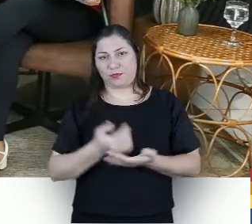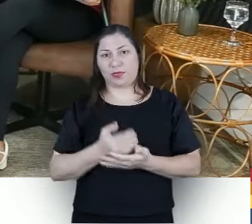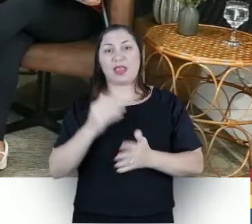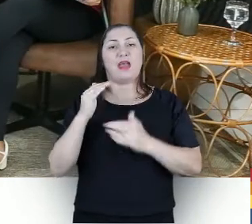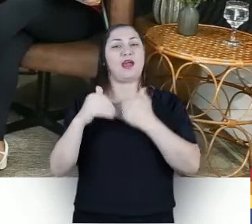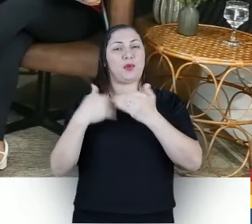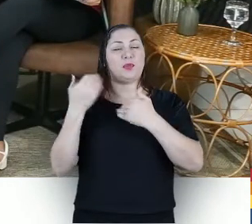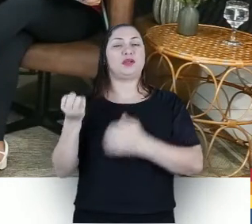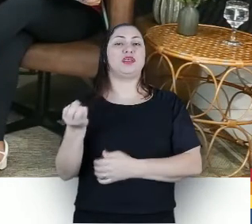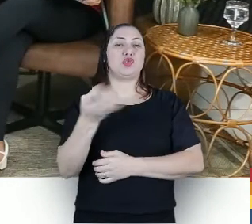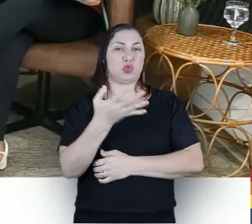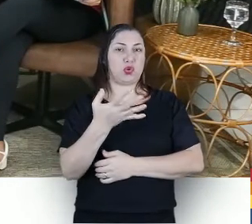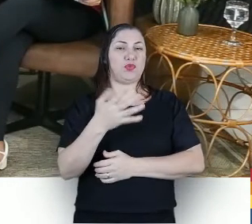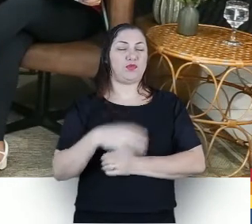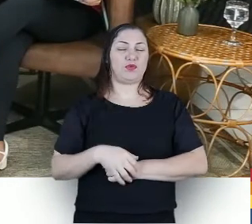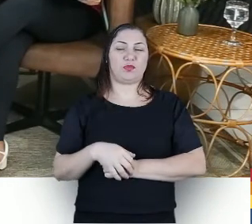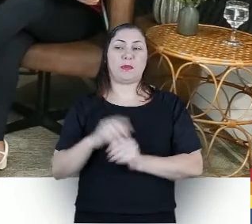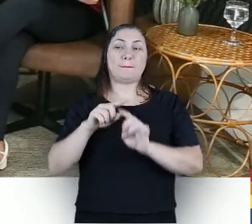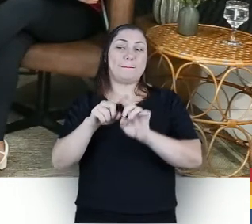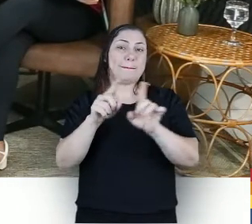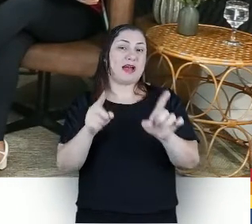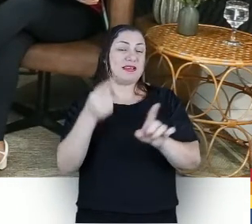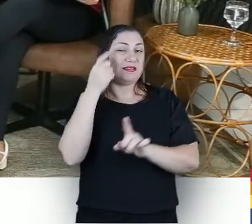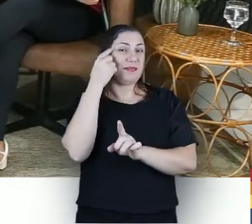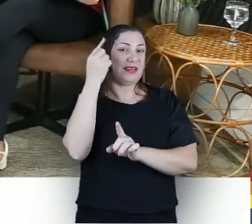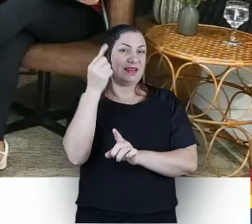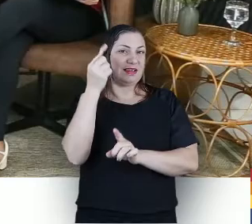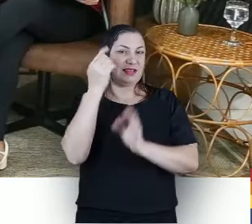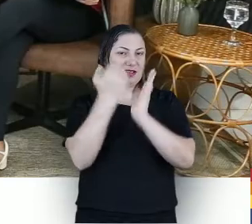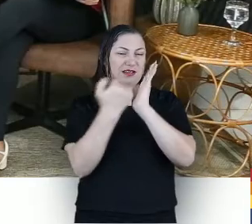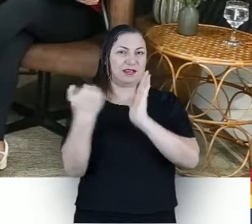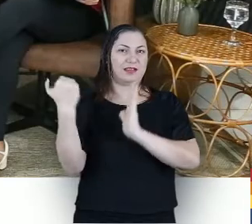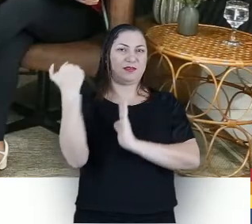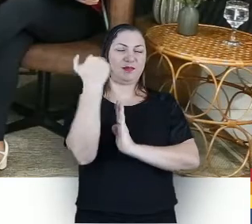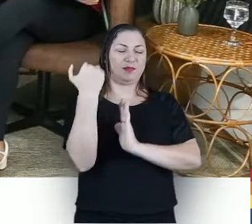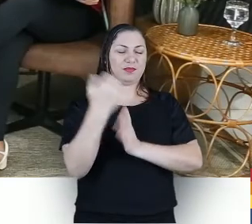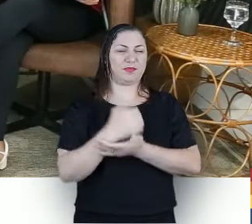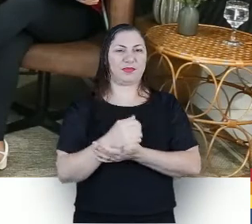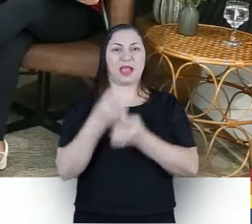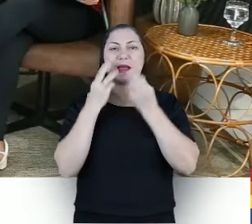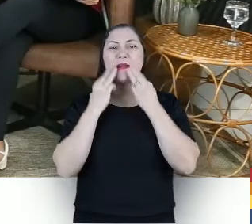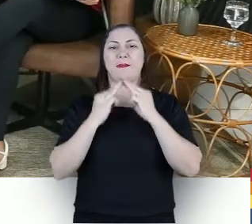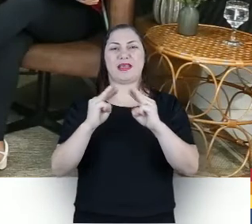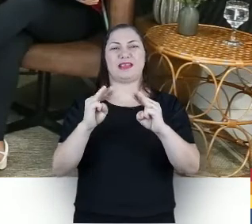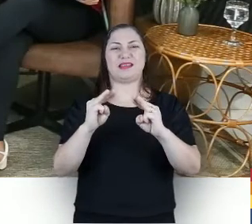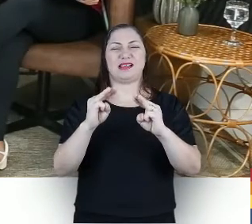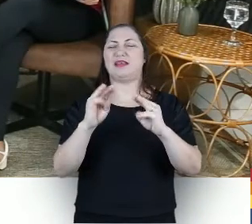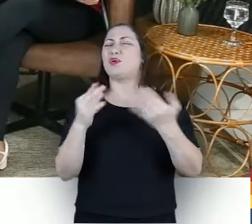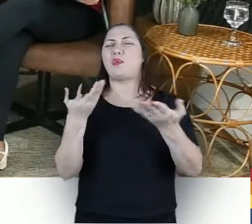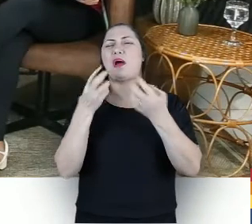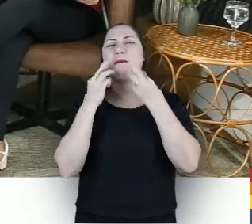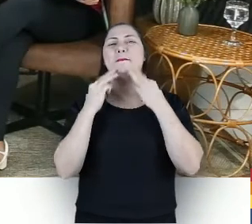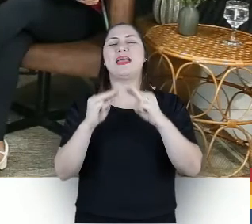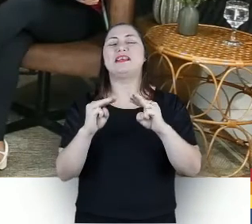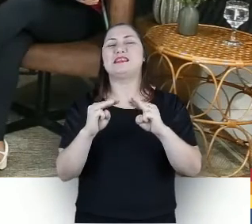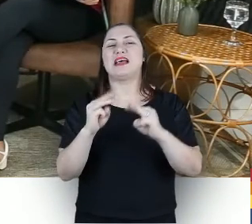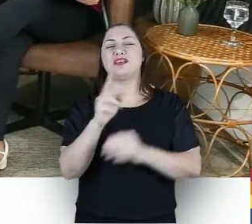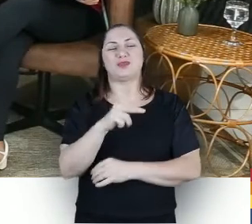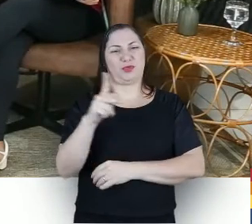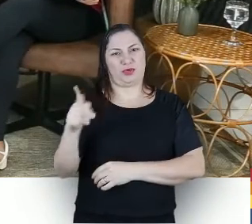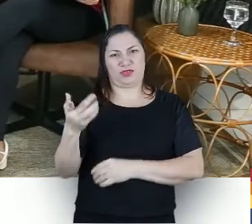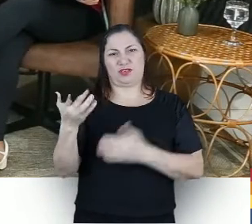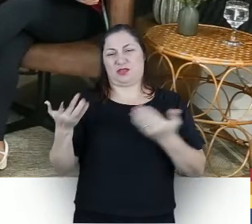aí, de grandes mudanças, e que impõe também mudanças na sua forma de pensar e de agir que você teve durante algum